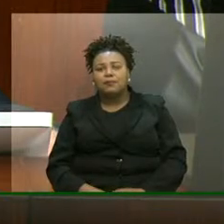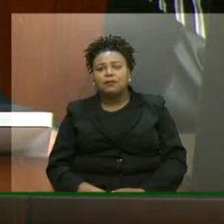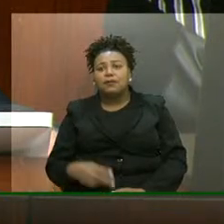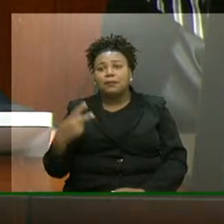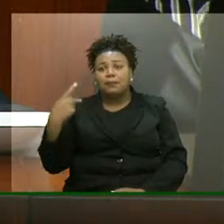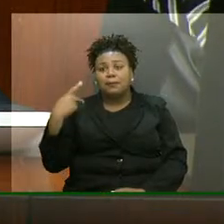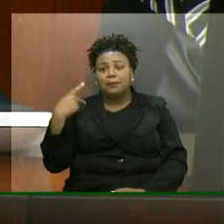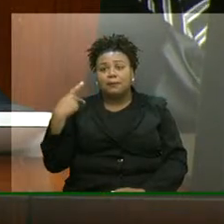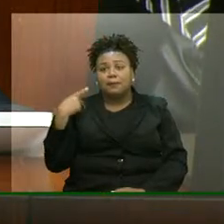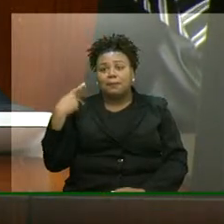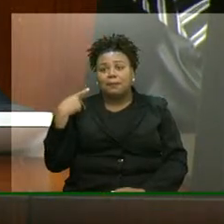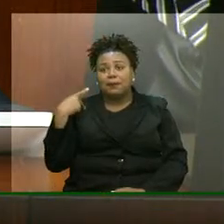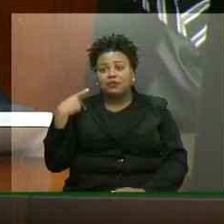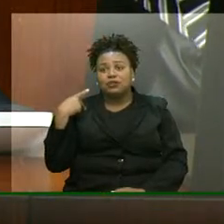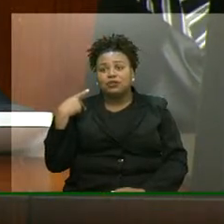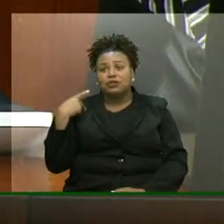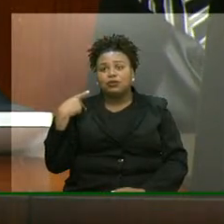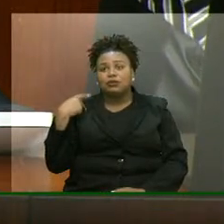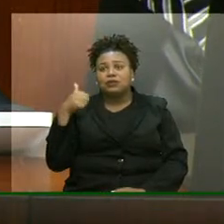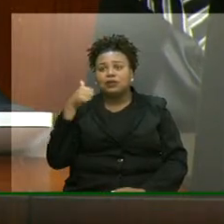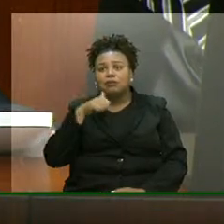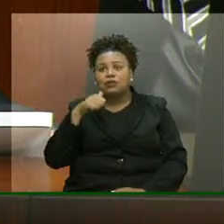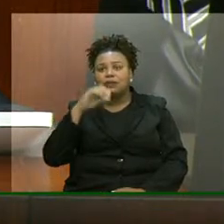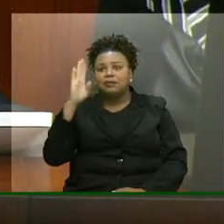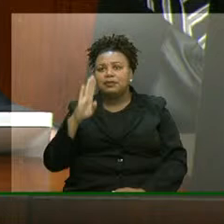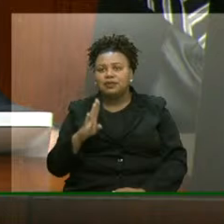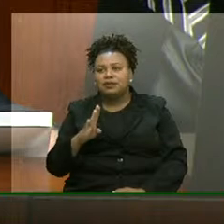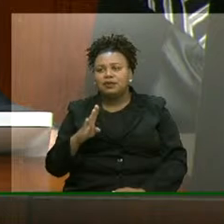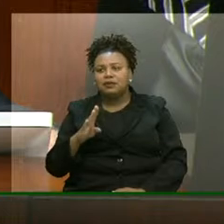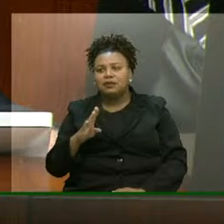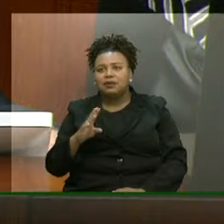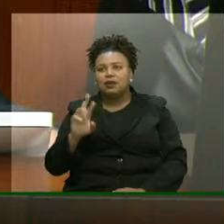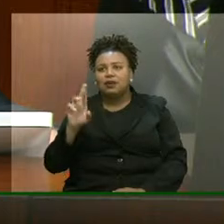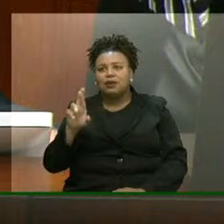Partido da Mulher Brasileira, Rodrigo Maroni.